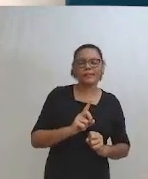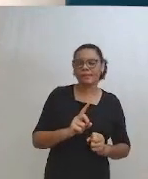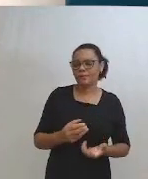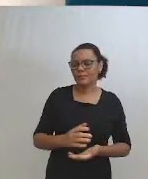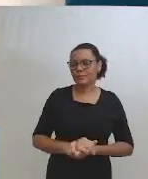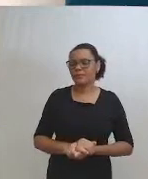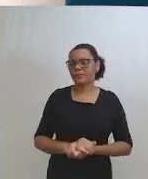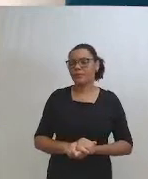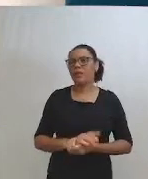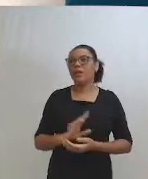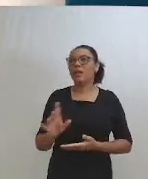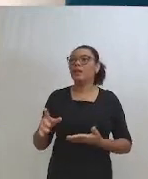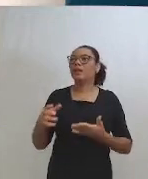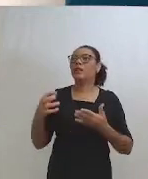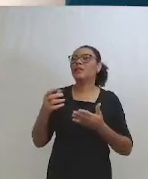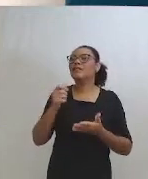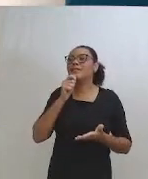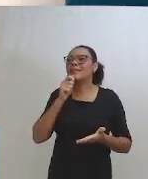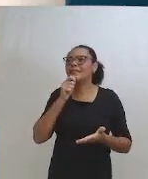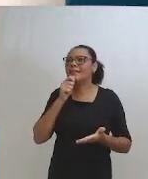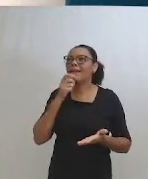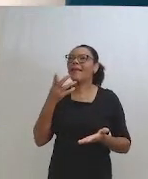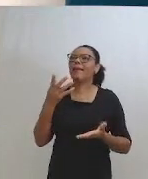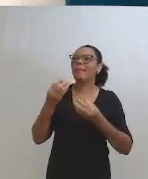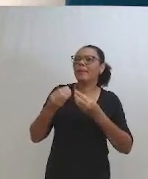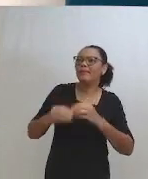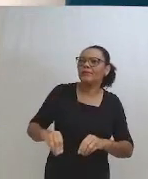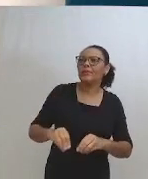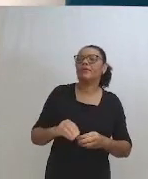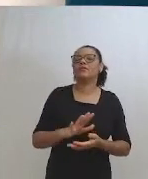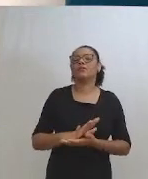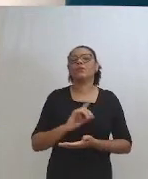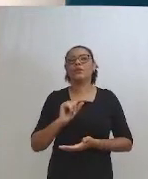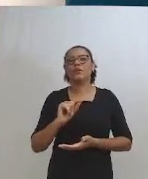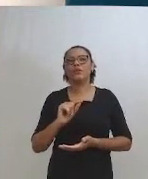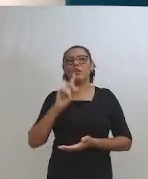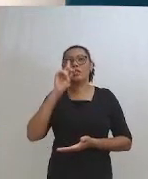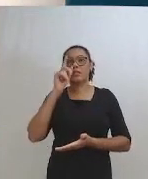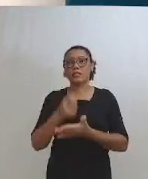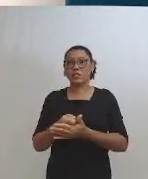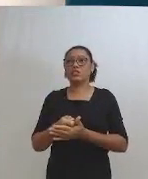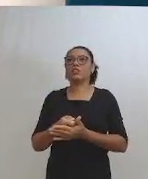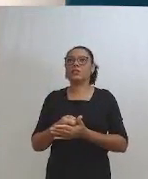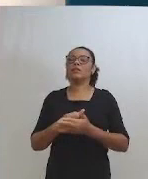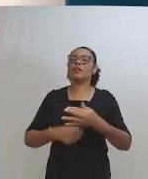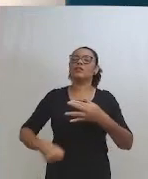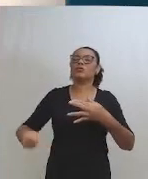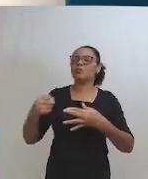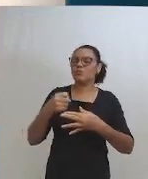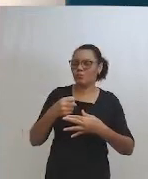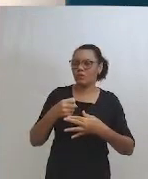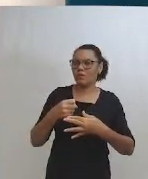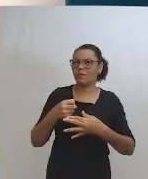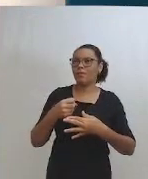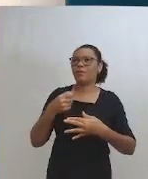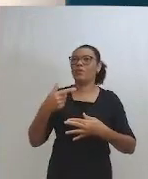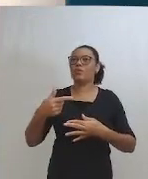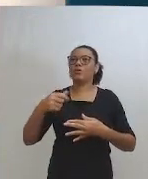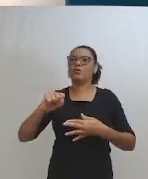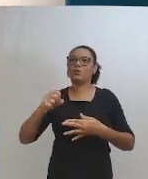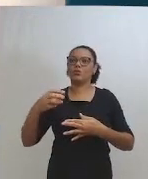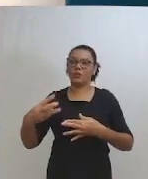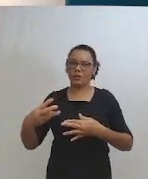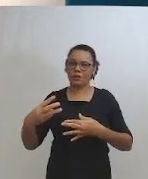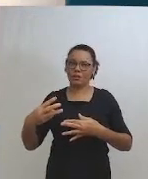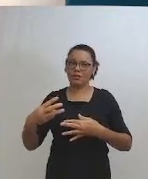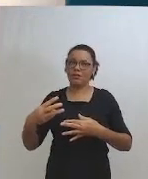apontada ausência de prejuízo, né, circunstância que faz incidir o óbice da súmula 283 do Supremo